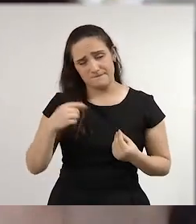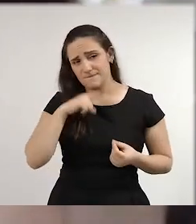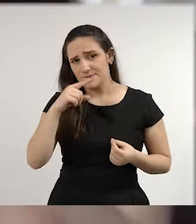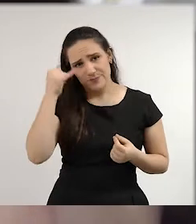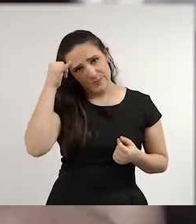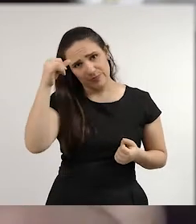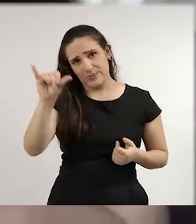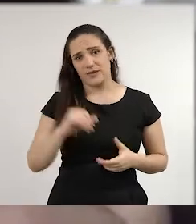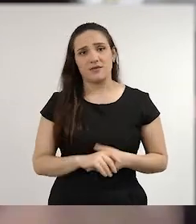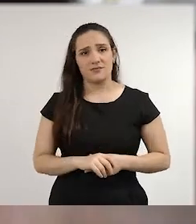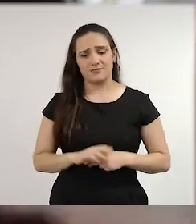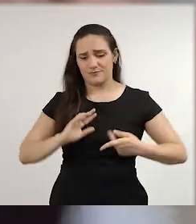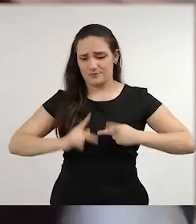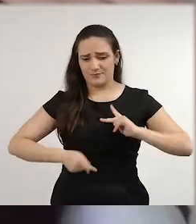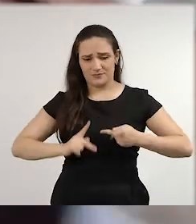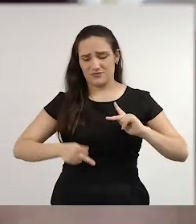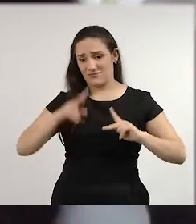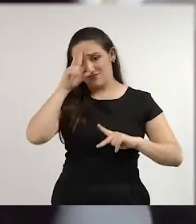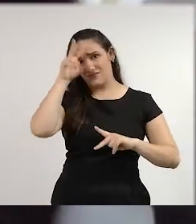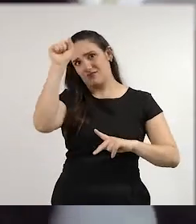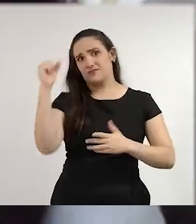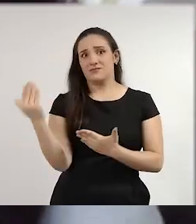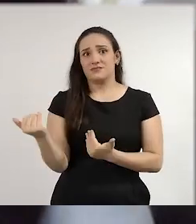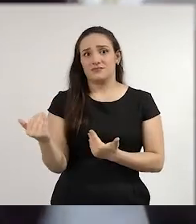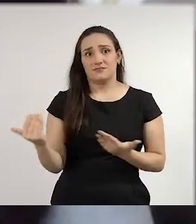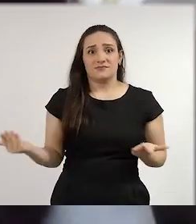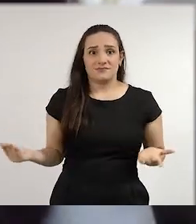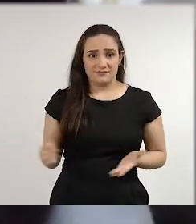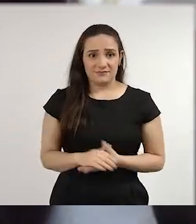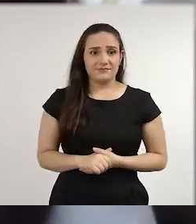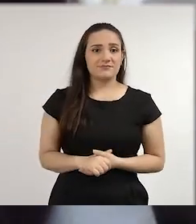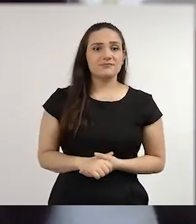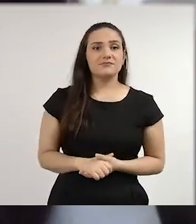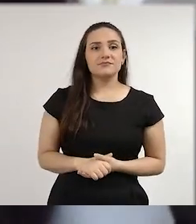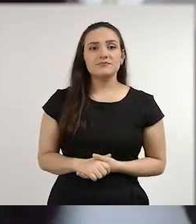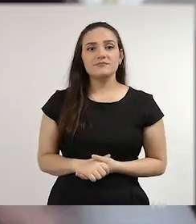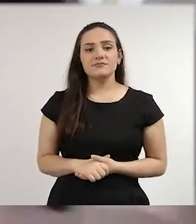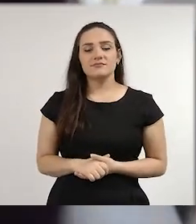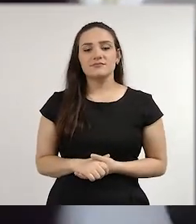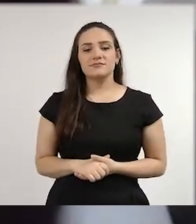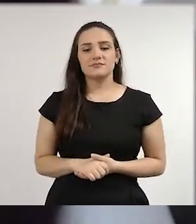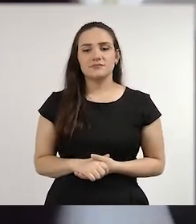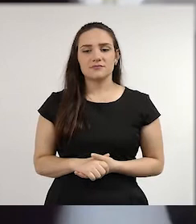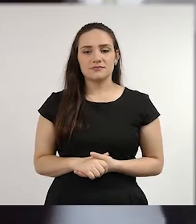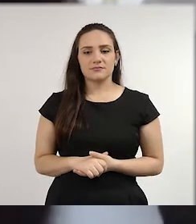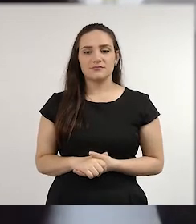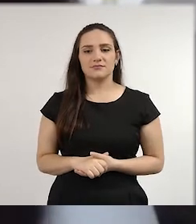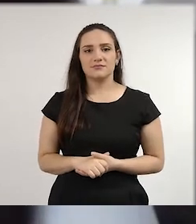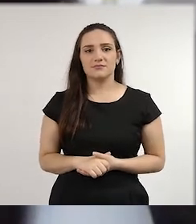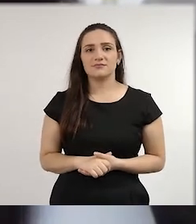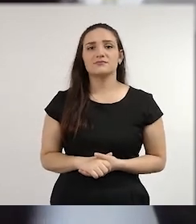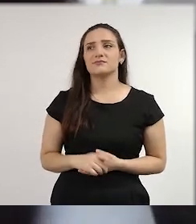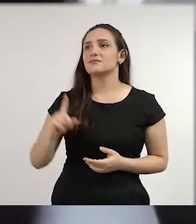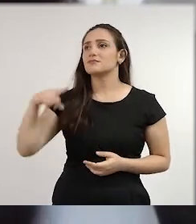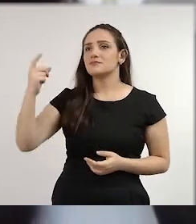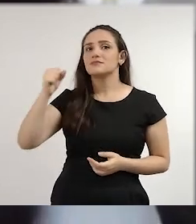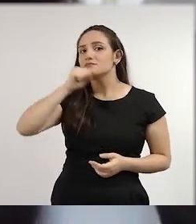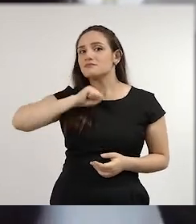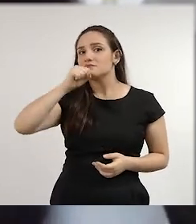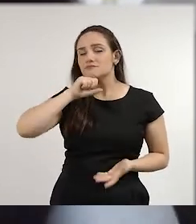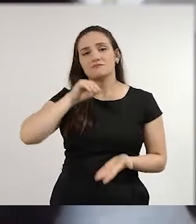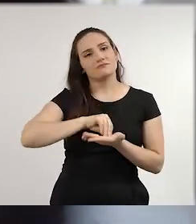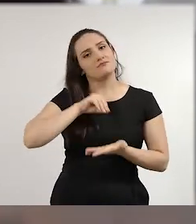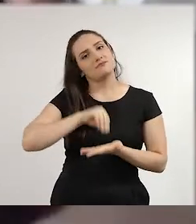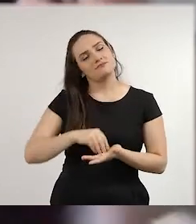realidade. O hormônio, ele chega muito intenso na vida dos adolescentes, como ele nos falta muito na menopausa,